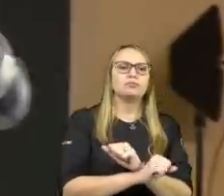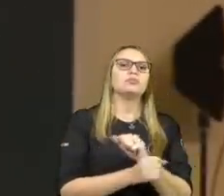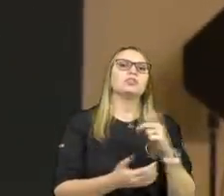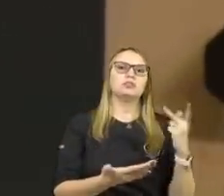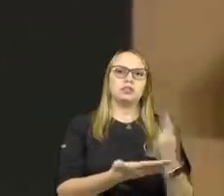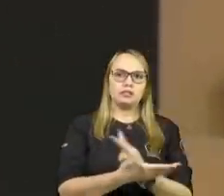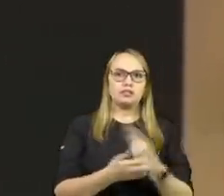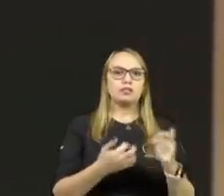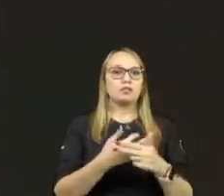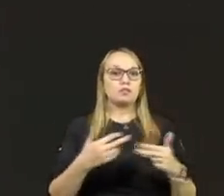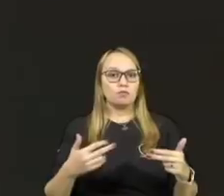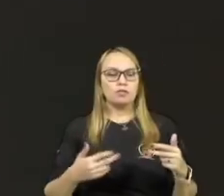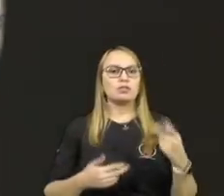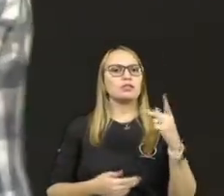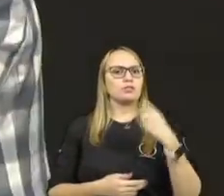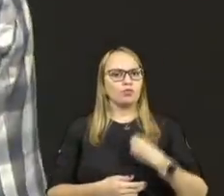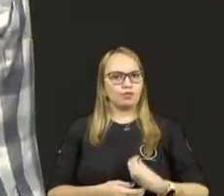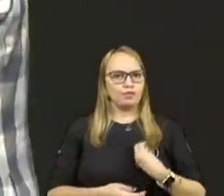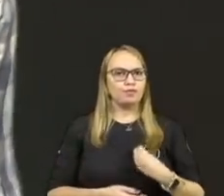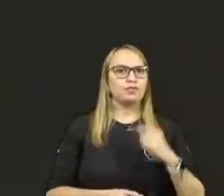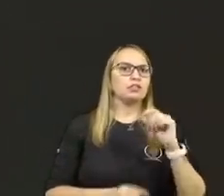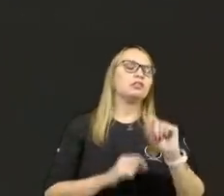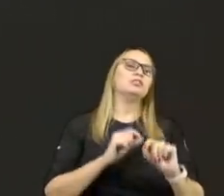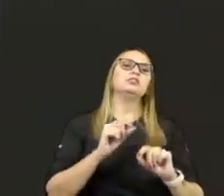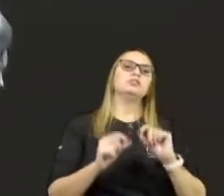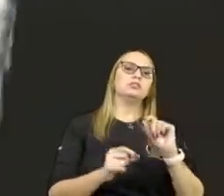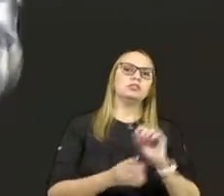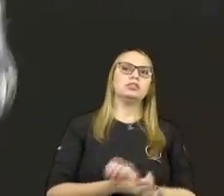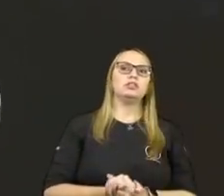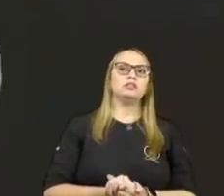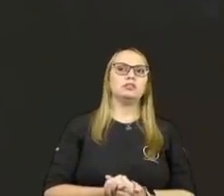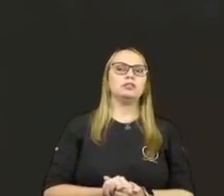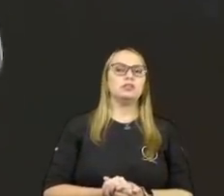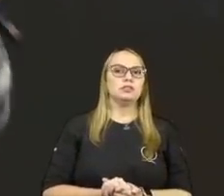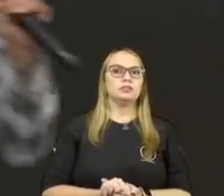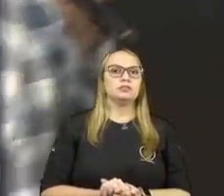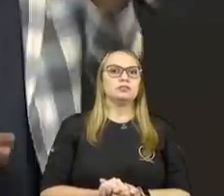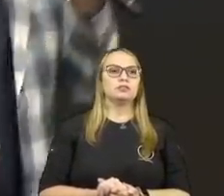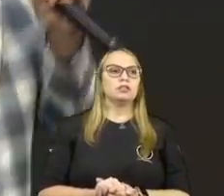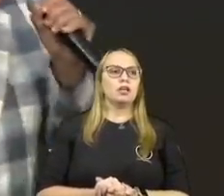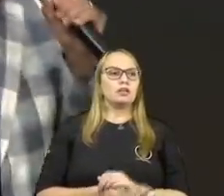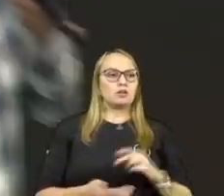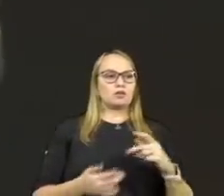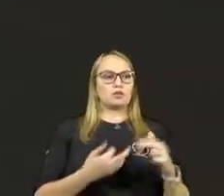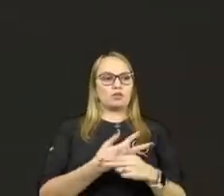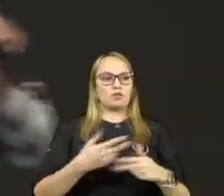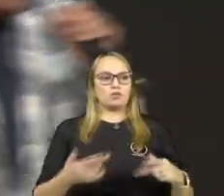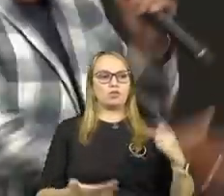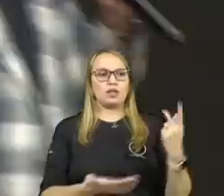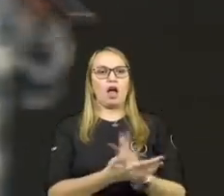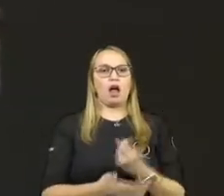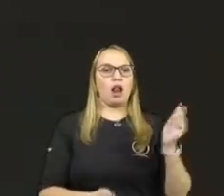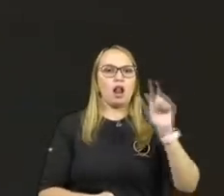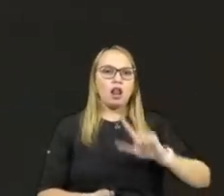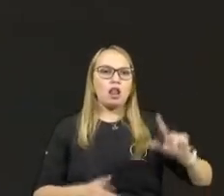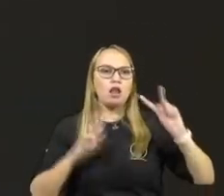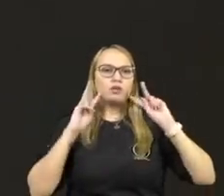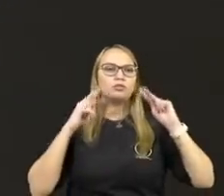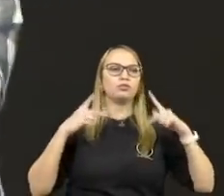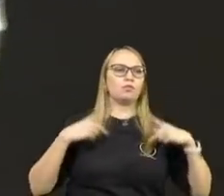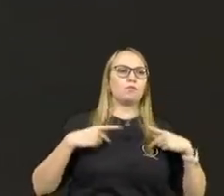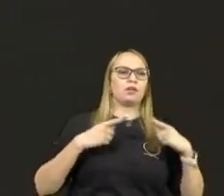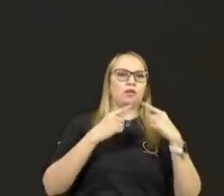irão acontecer coisas na sua vida que vai fugir a lógica humana e o curso